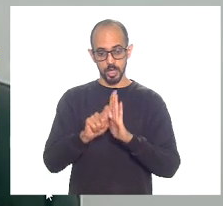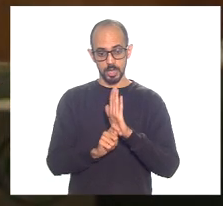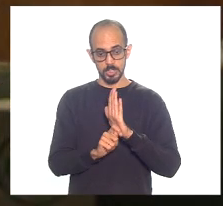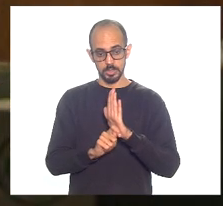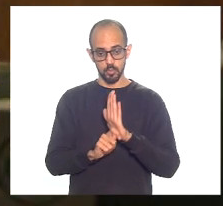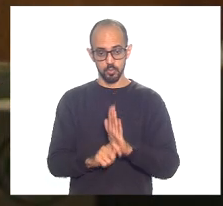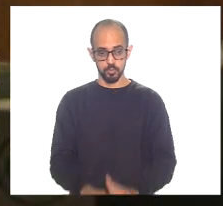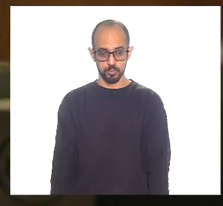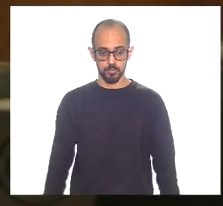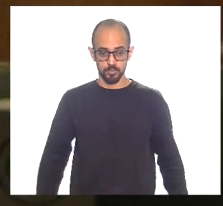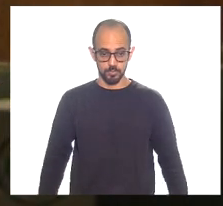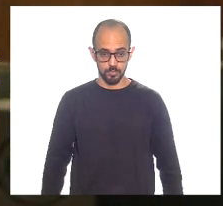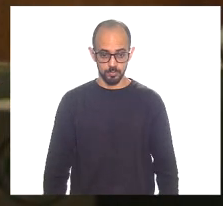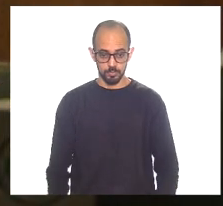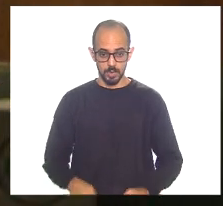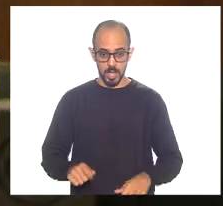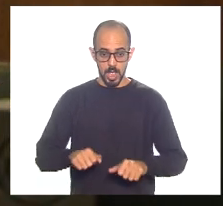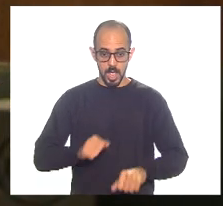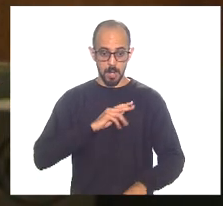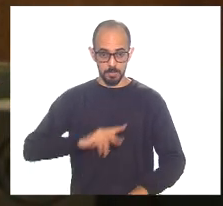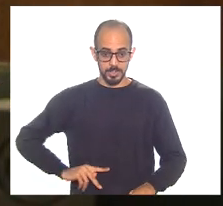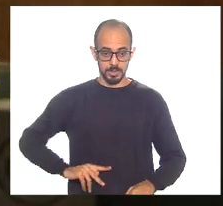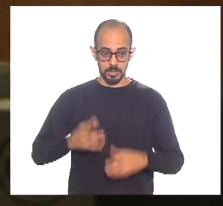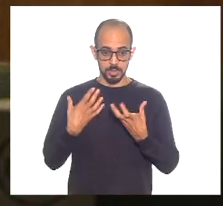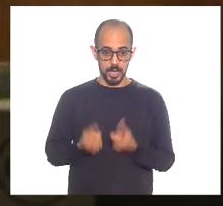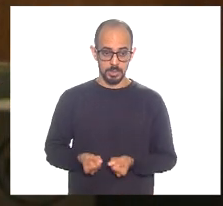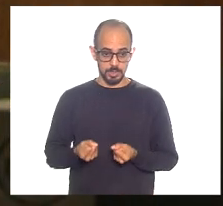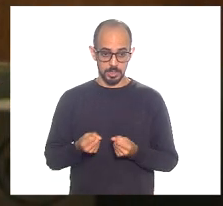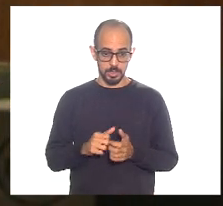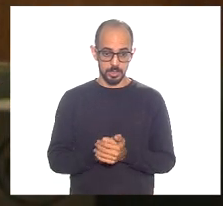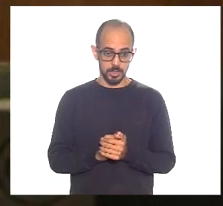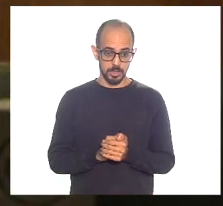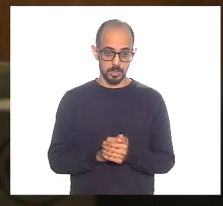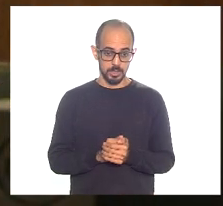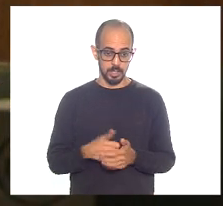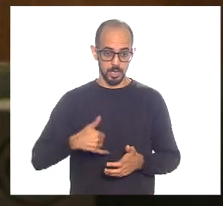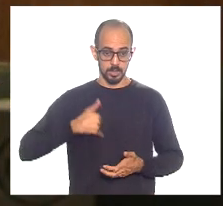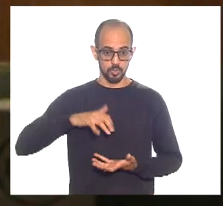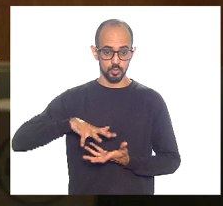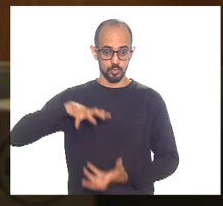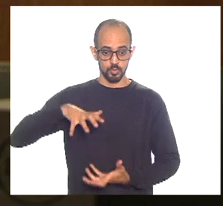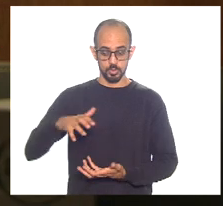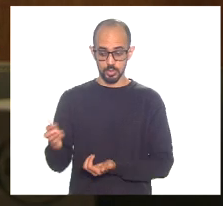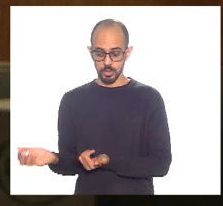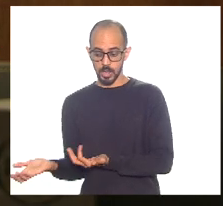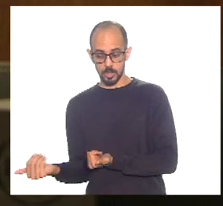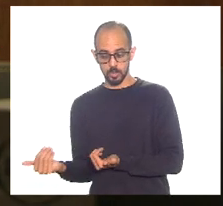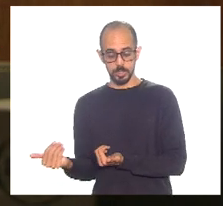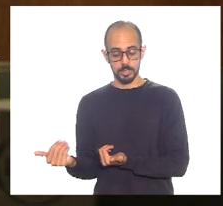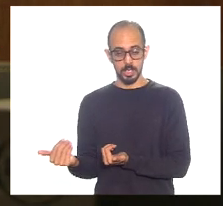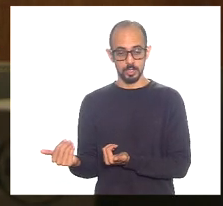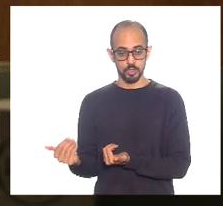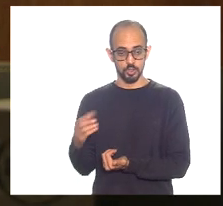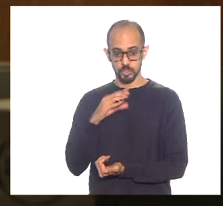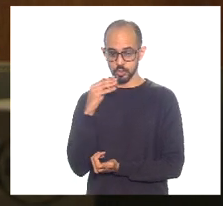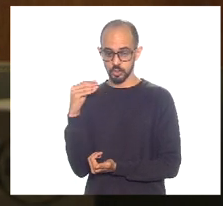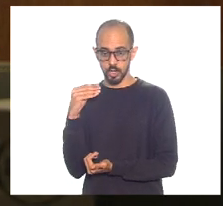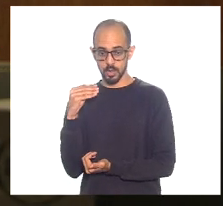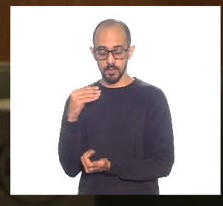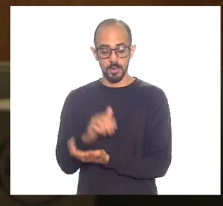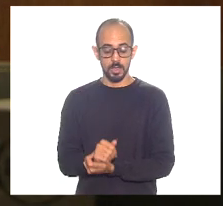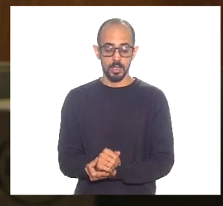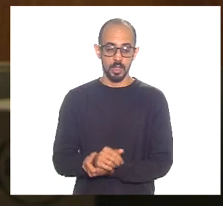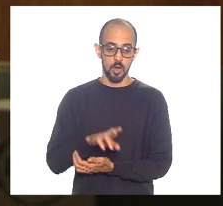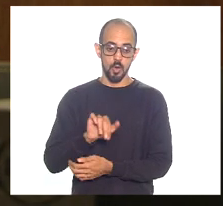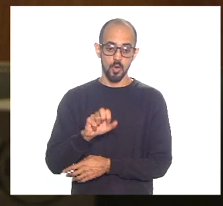Que a presidência defere. Pela Comissão de Assuntos da Criança do Adolescente e do Idoso, deputada Rosane Félix,